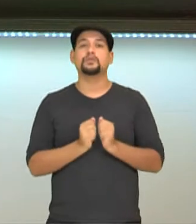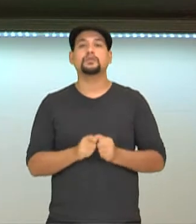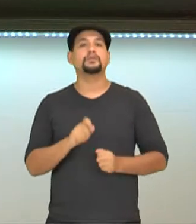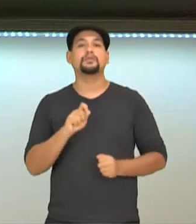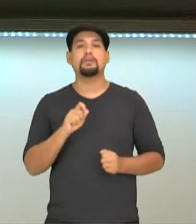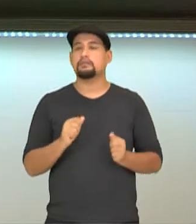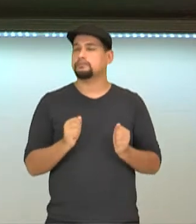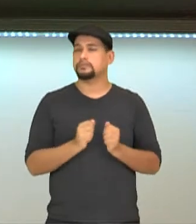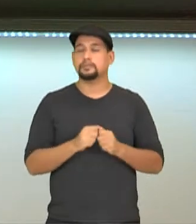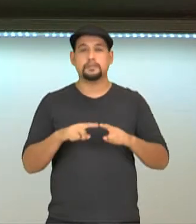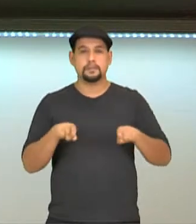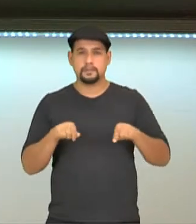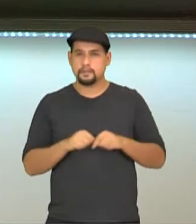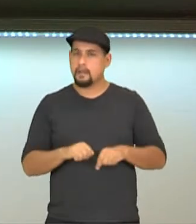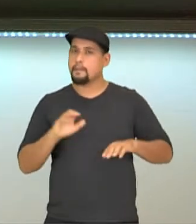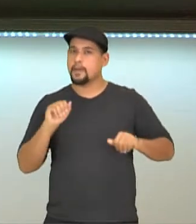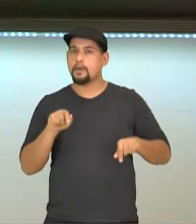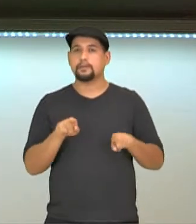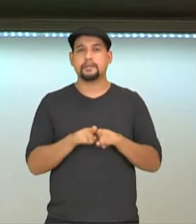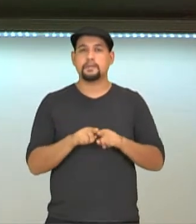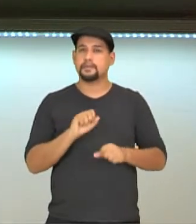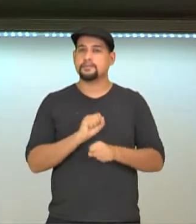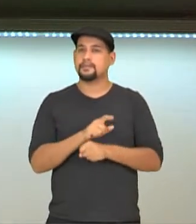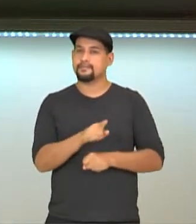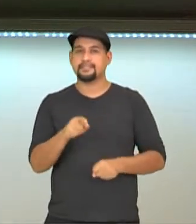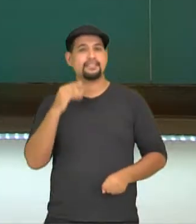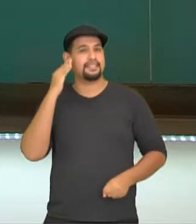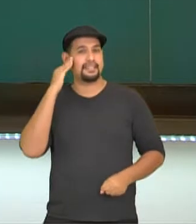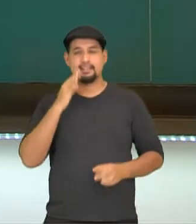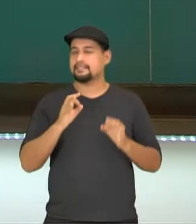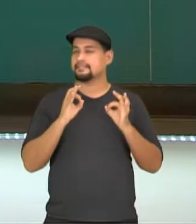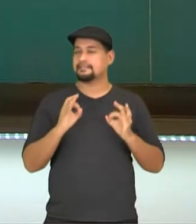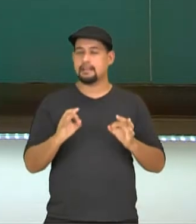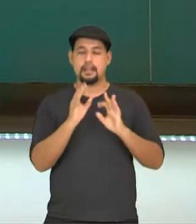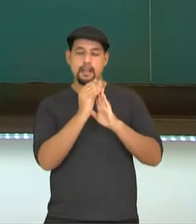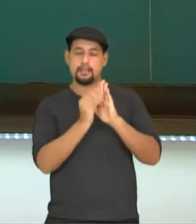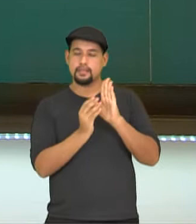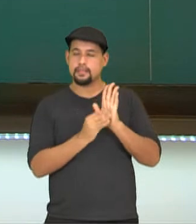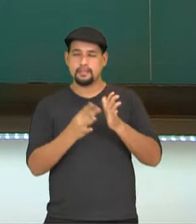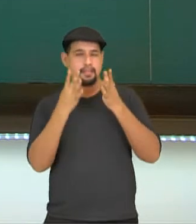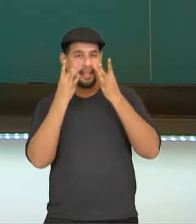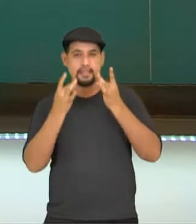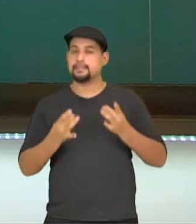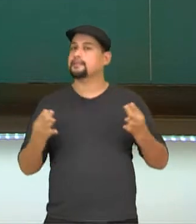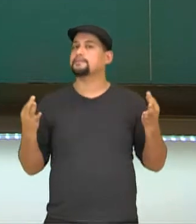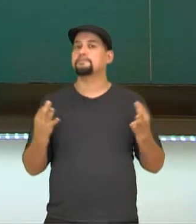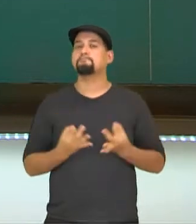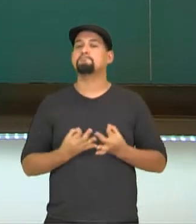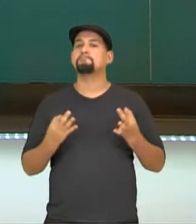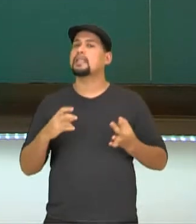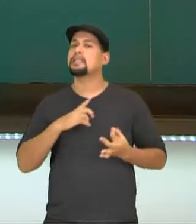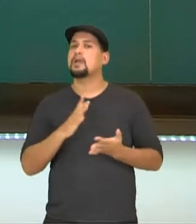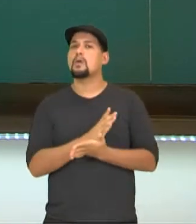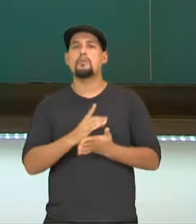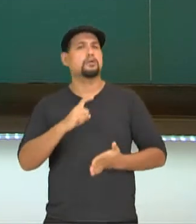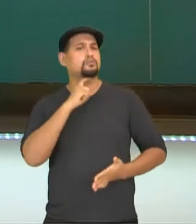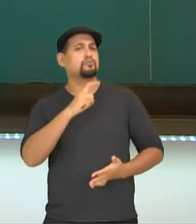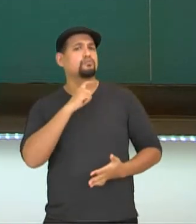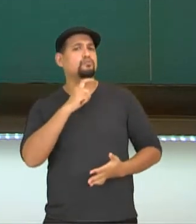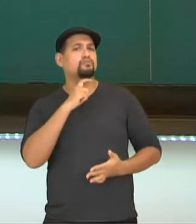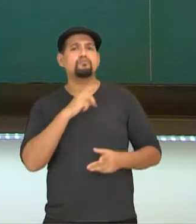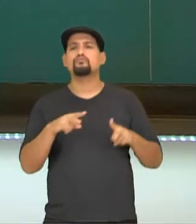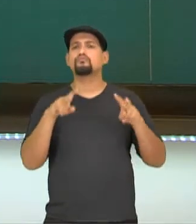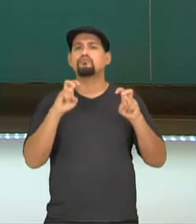com a classe. Espero que vocês compreendam bem o conteúdo, prestem bastante atenção. Se tiverem alguma dúvida